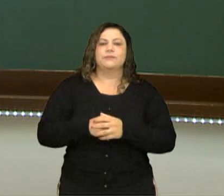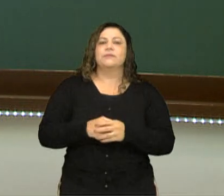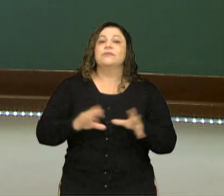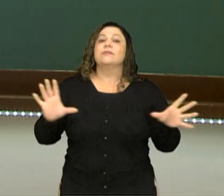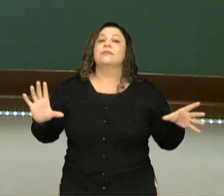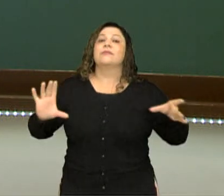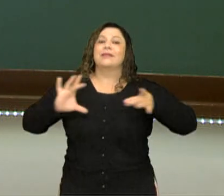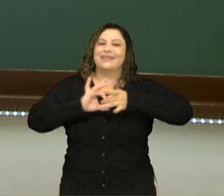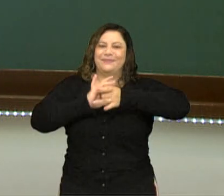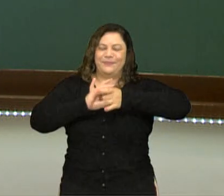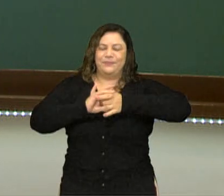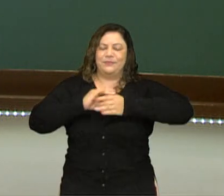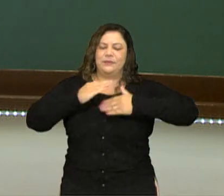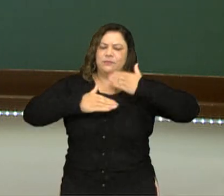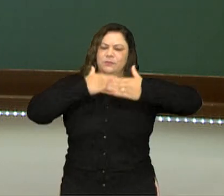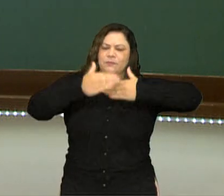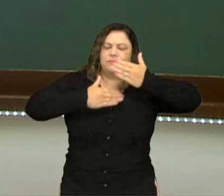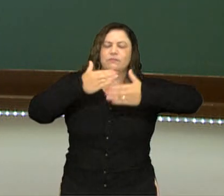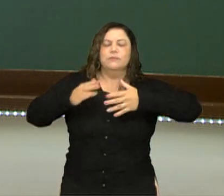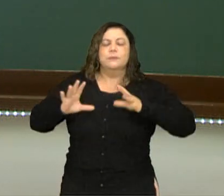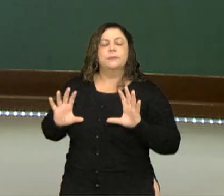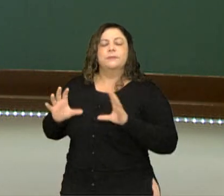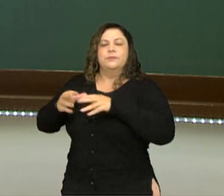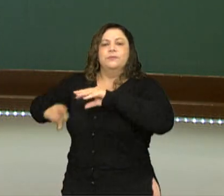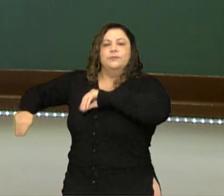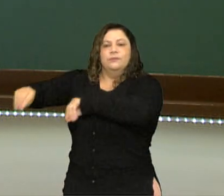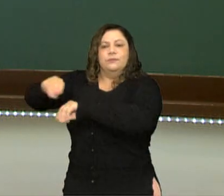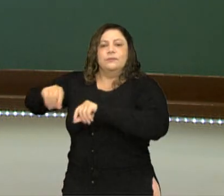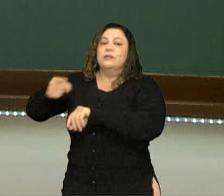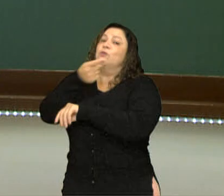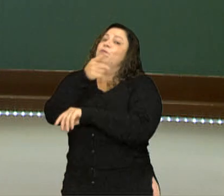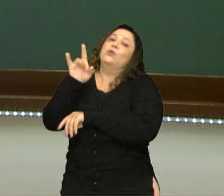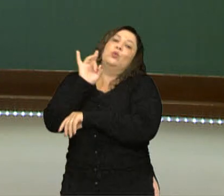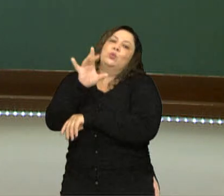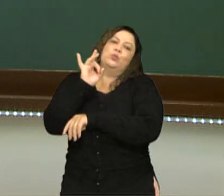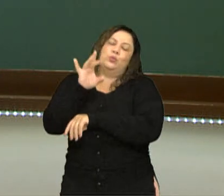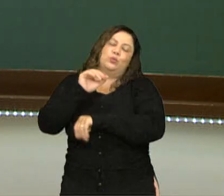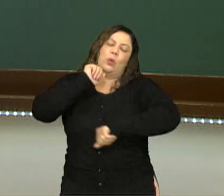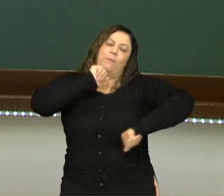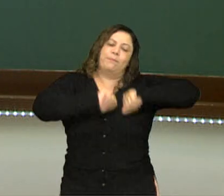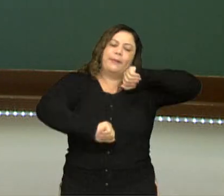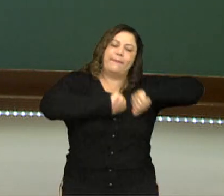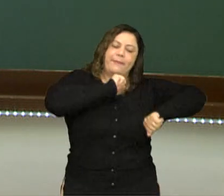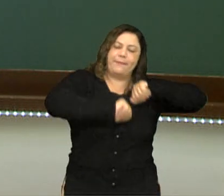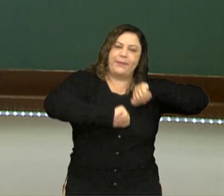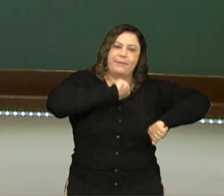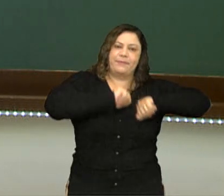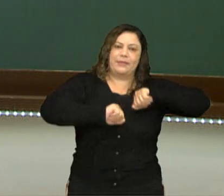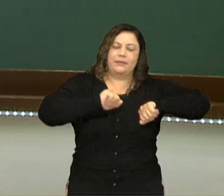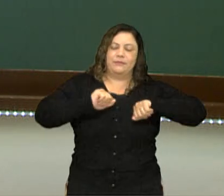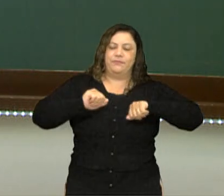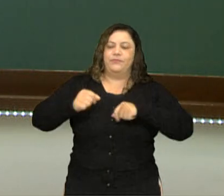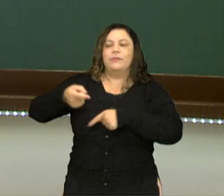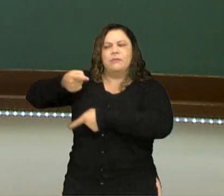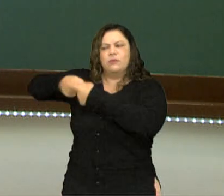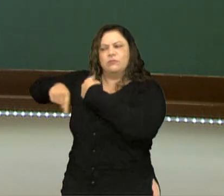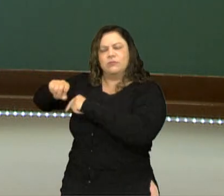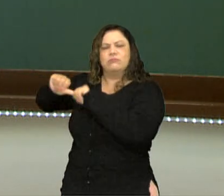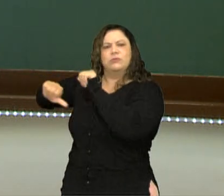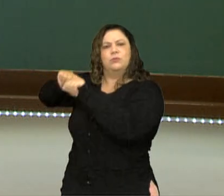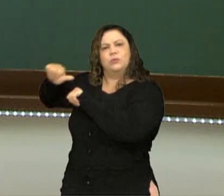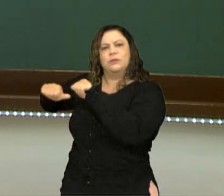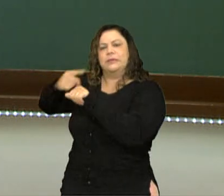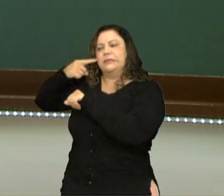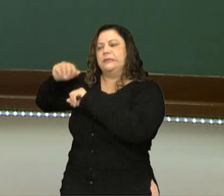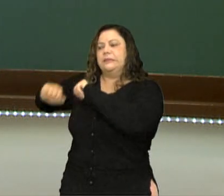e a concentração de terras. Então, não foi só a chegada da indústria, mas algumas mudanças no campo, como o